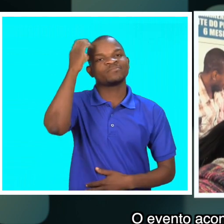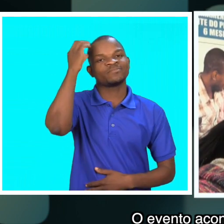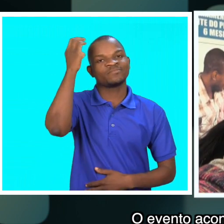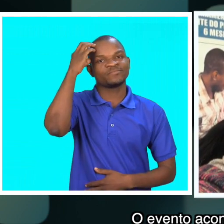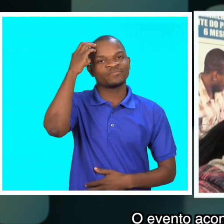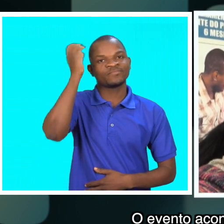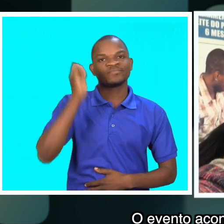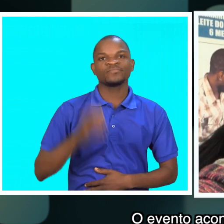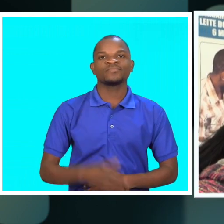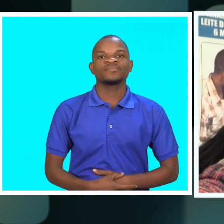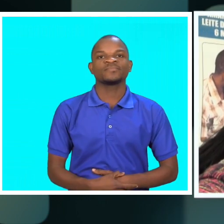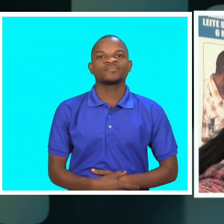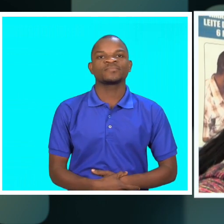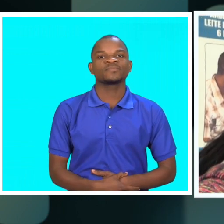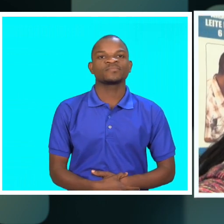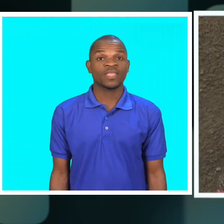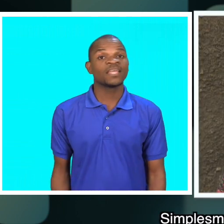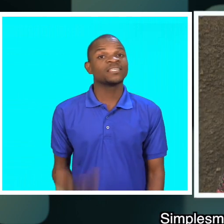cidade de Maputo.